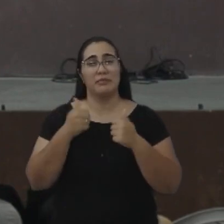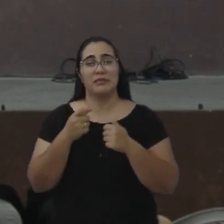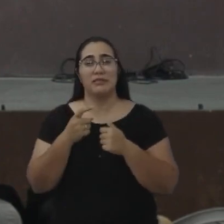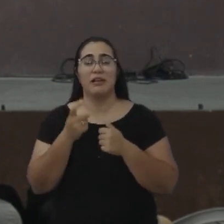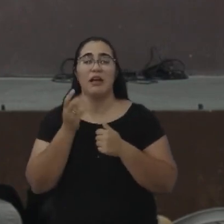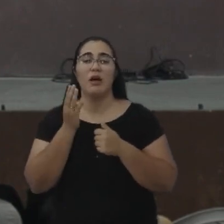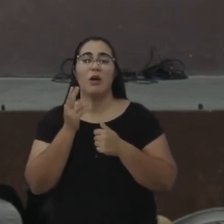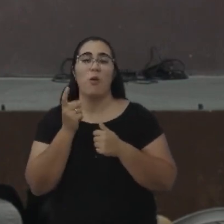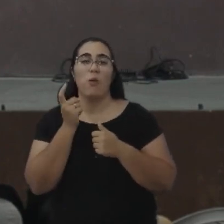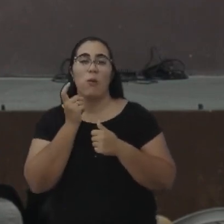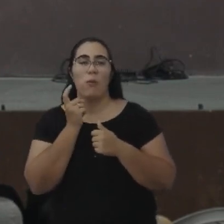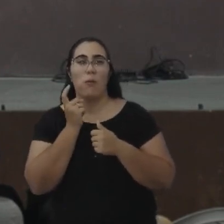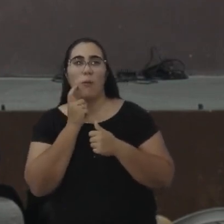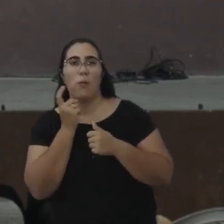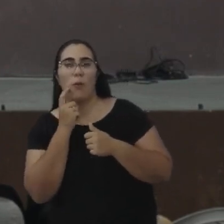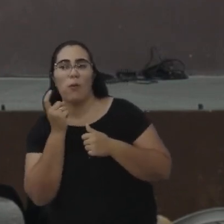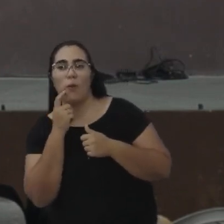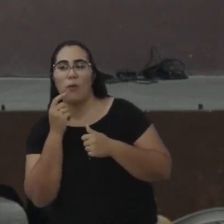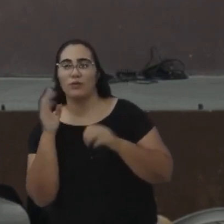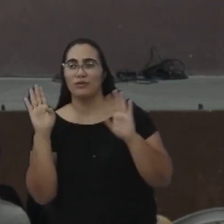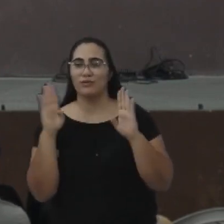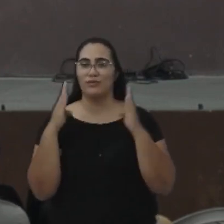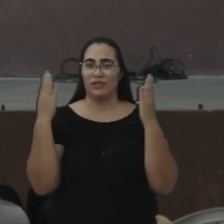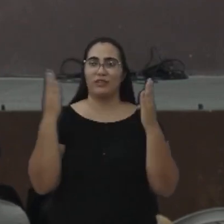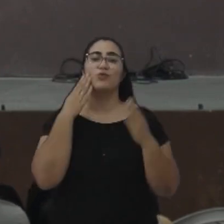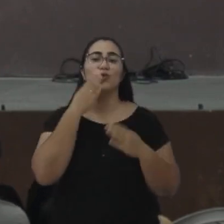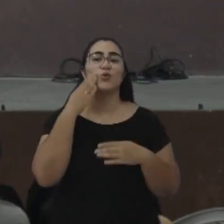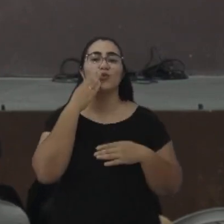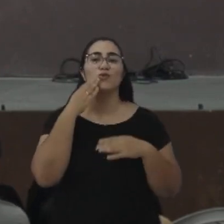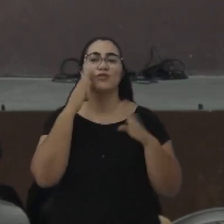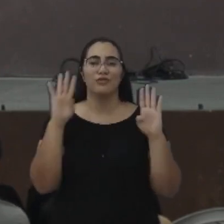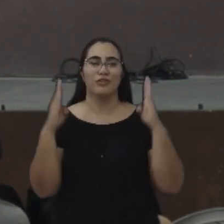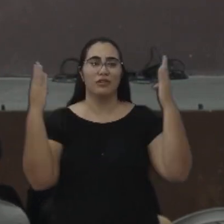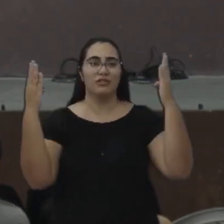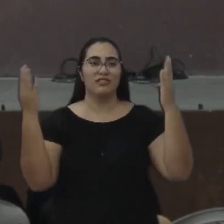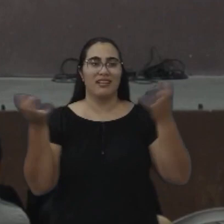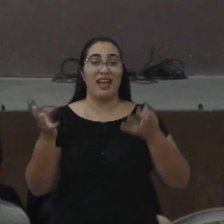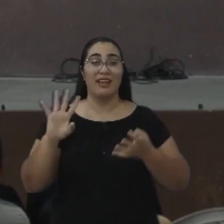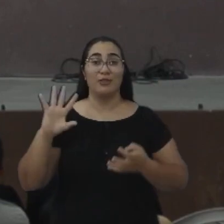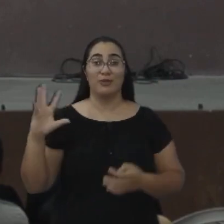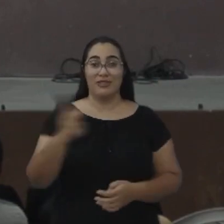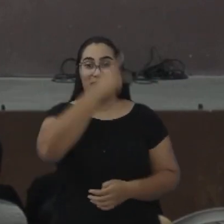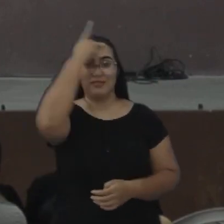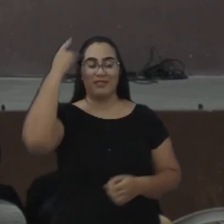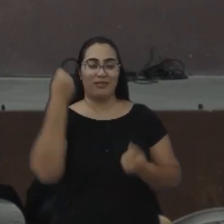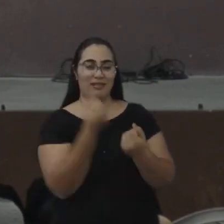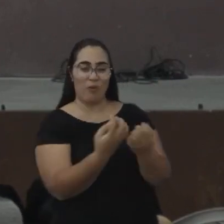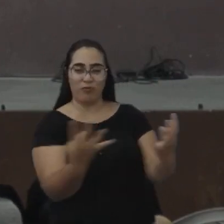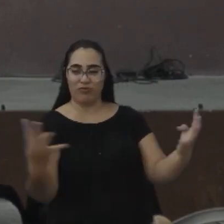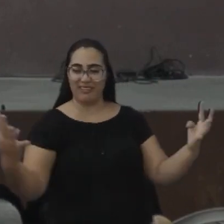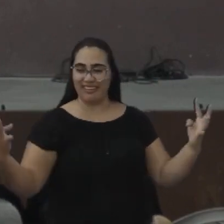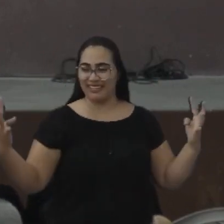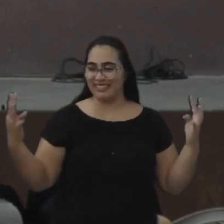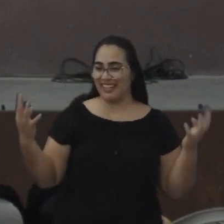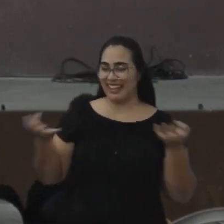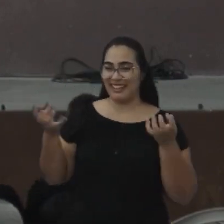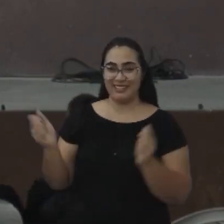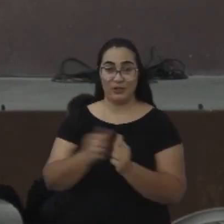A gente quer ser docinho de festa. A gente quer que todo mundo fique ao redor, querendo a